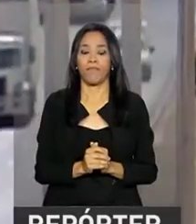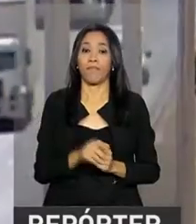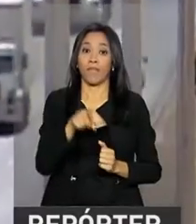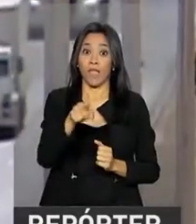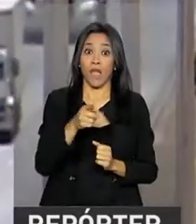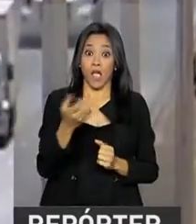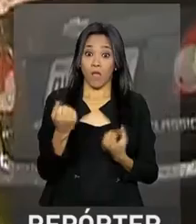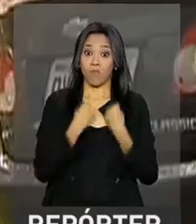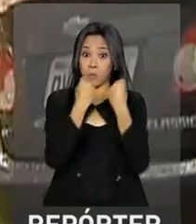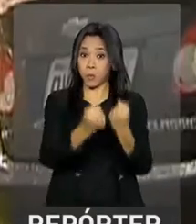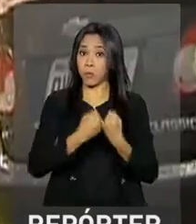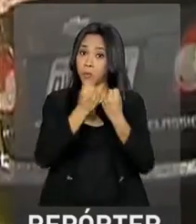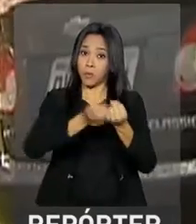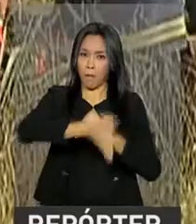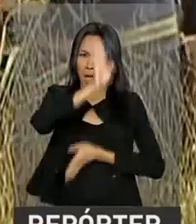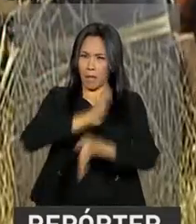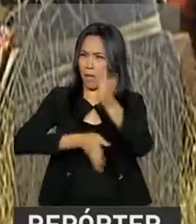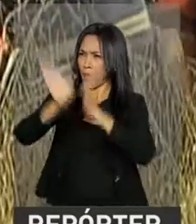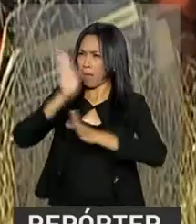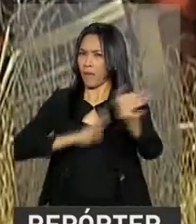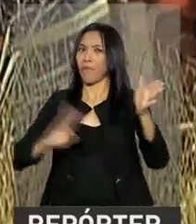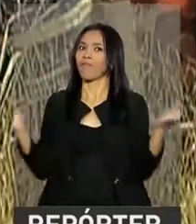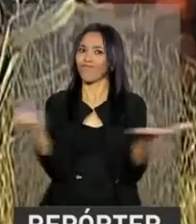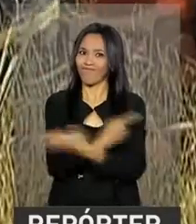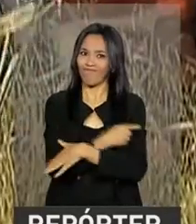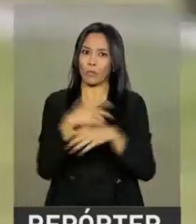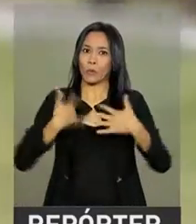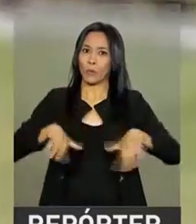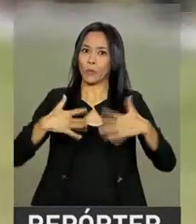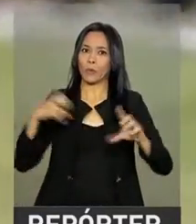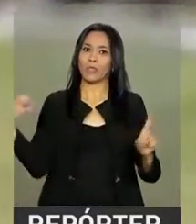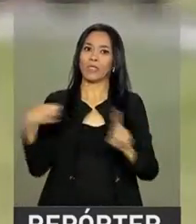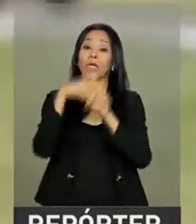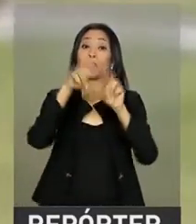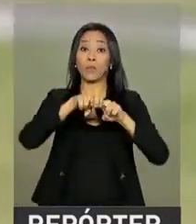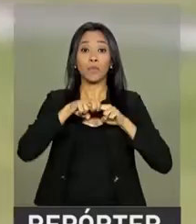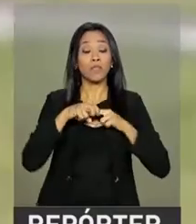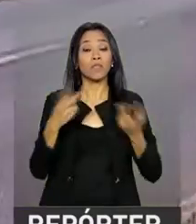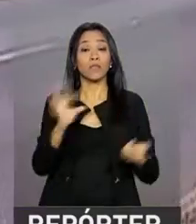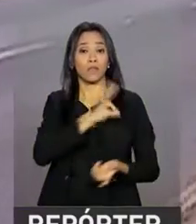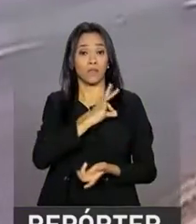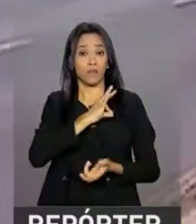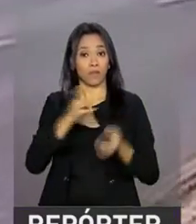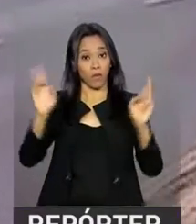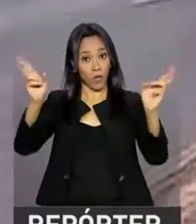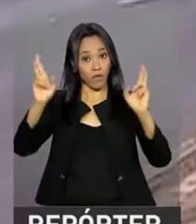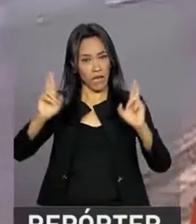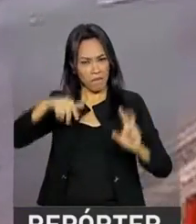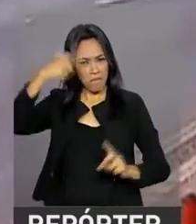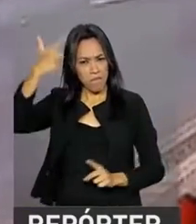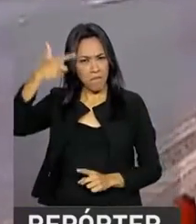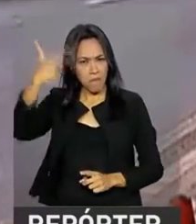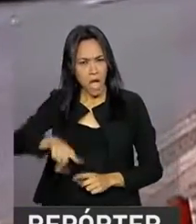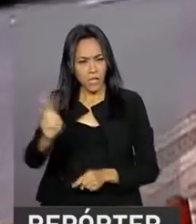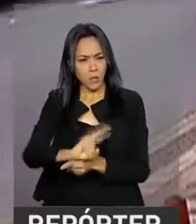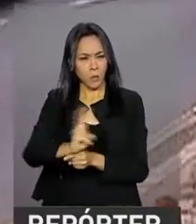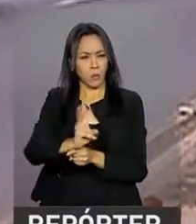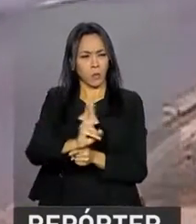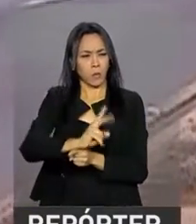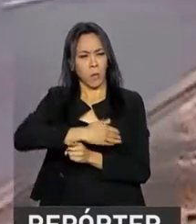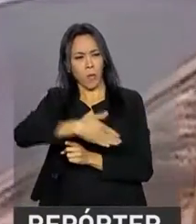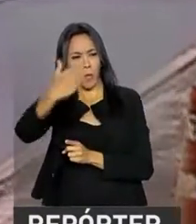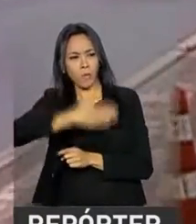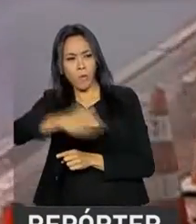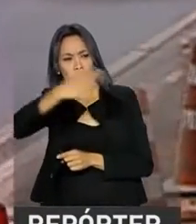nas estradas, aumenta também a chance de acidentes. E é por isso que a Polícia Rodoviária Federal intensifica as operações nesses períodos.